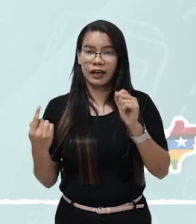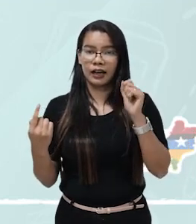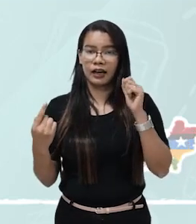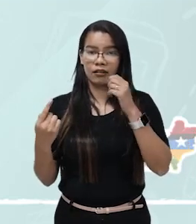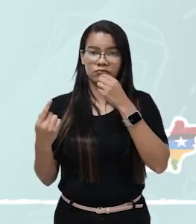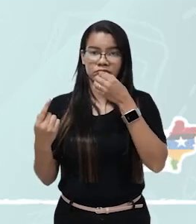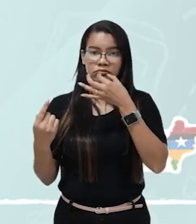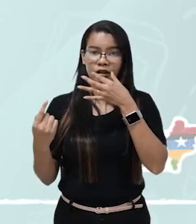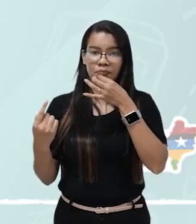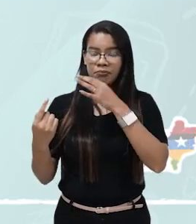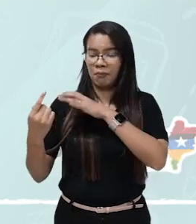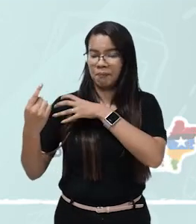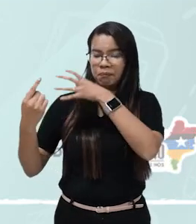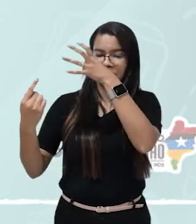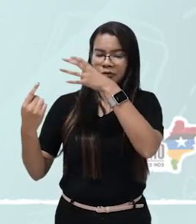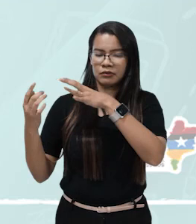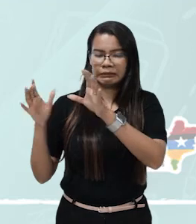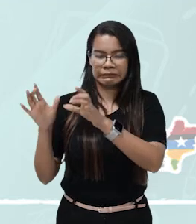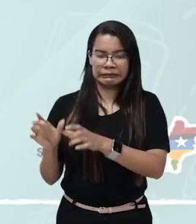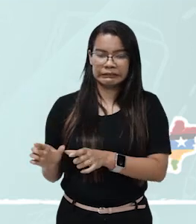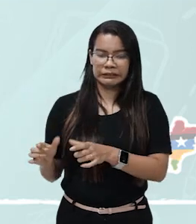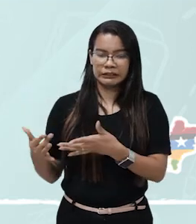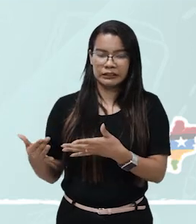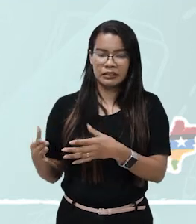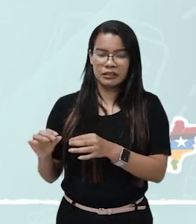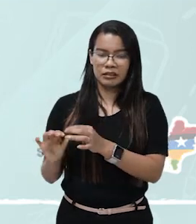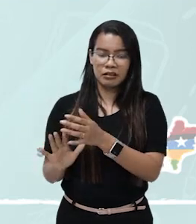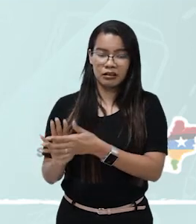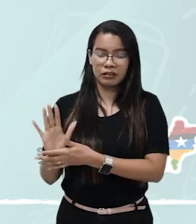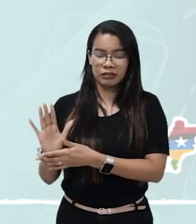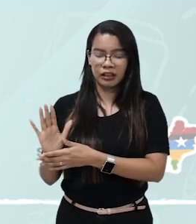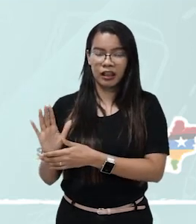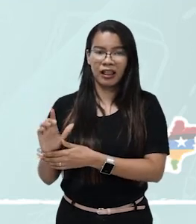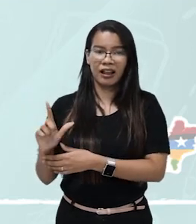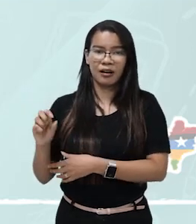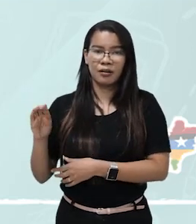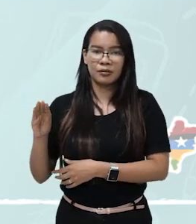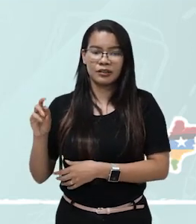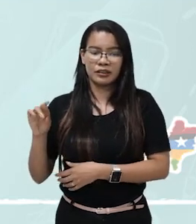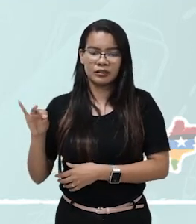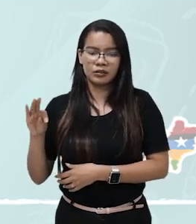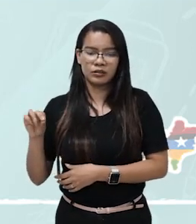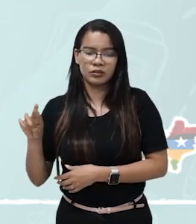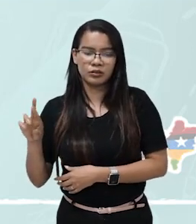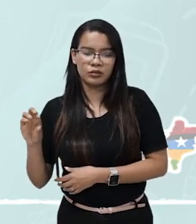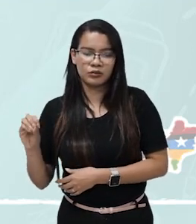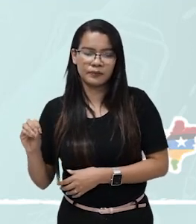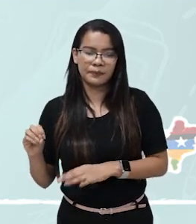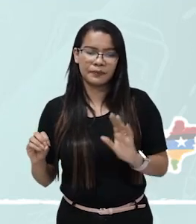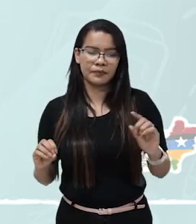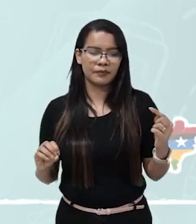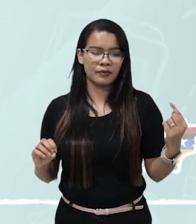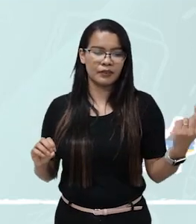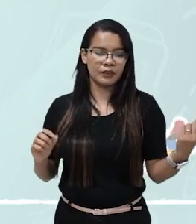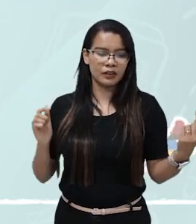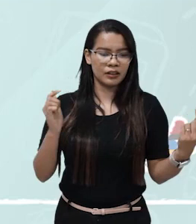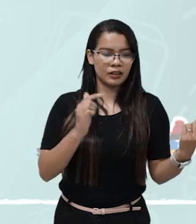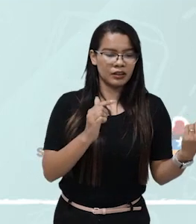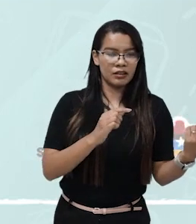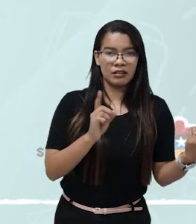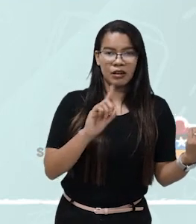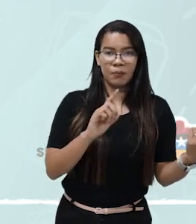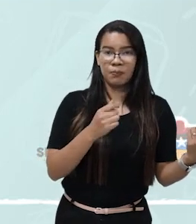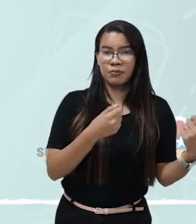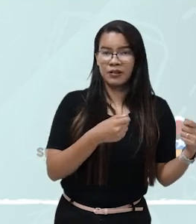Comercialização, coloquei aqui em vermelho, ó, não necessita de receita médica. Os anabolizantes necessitam de